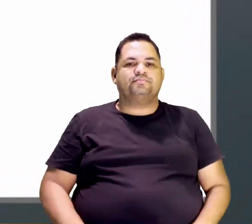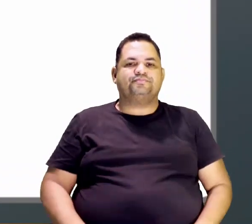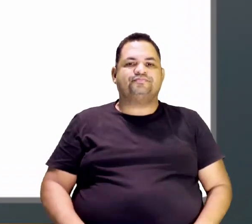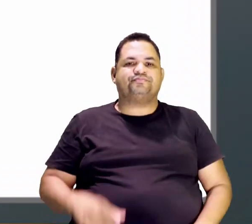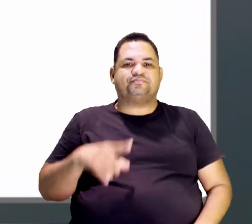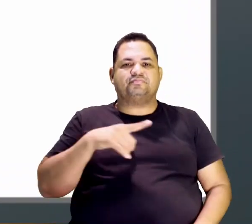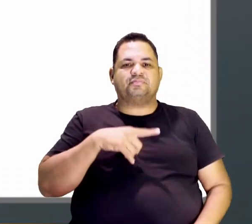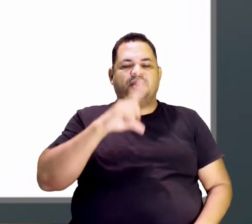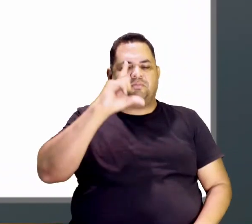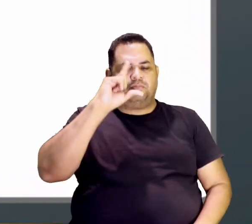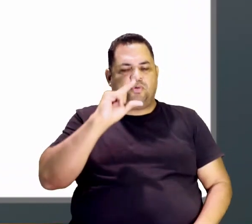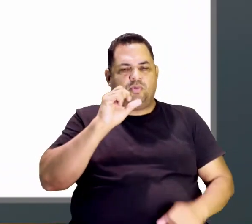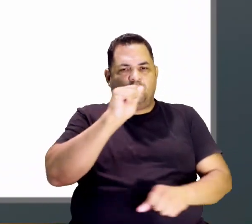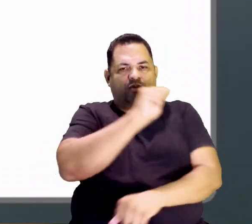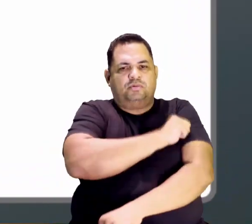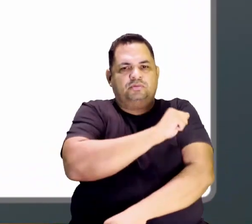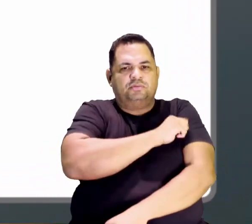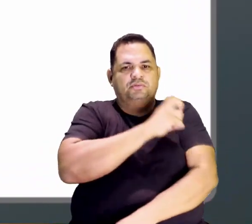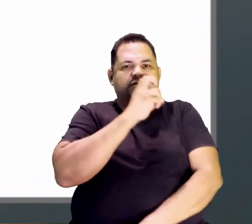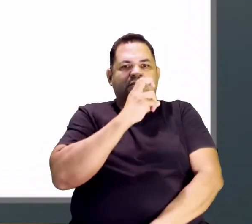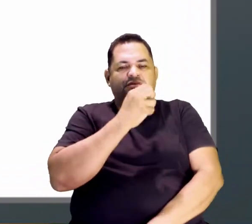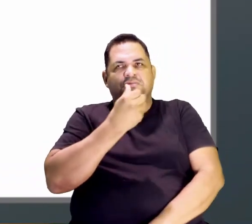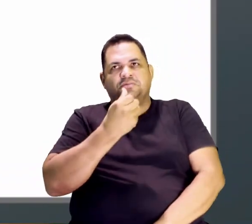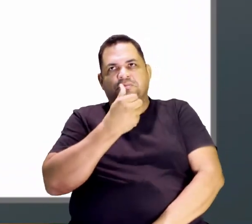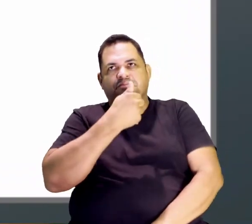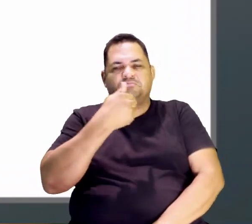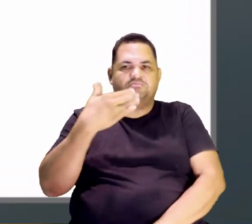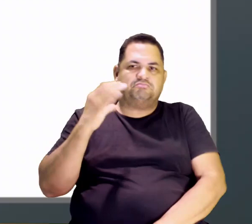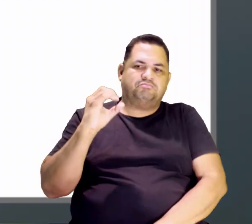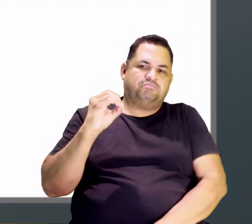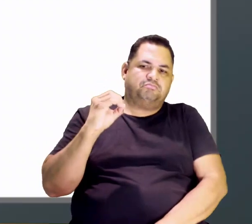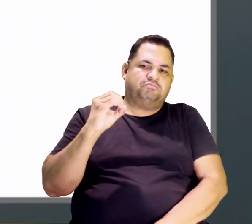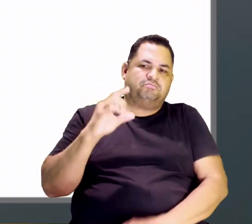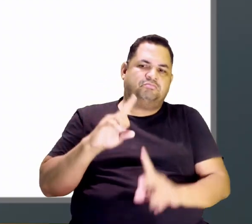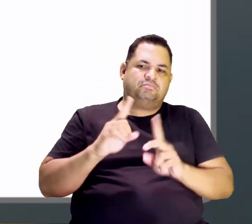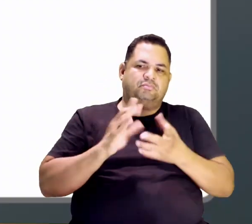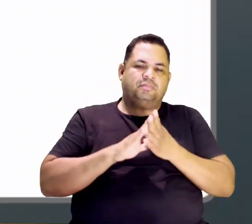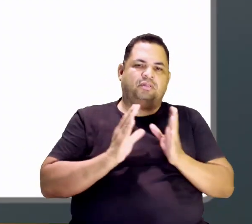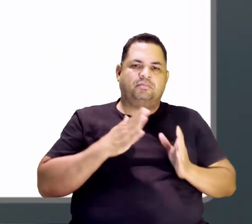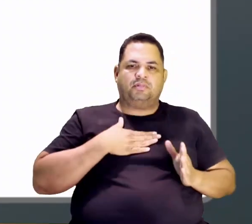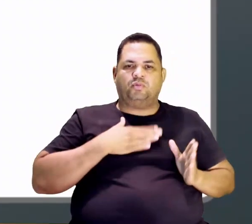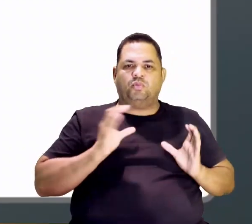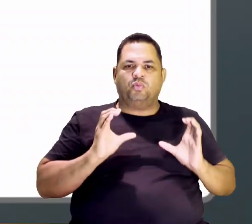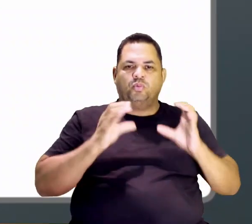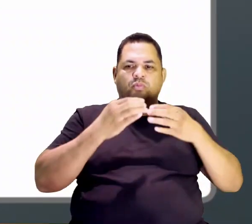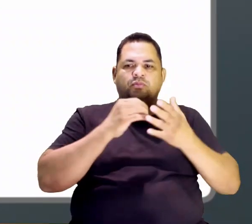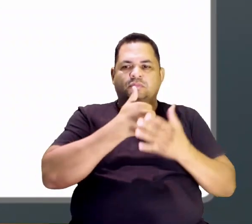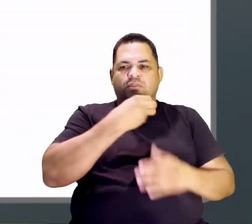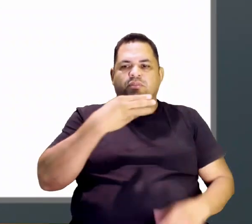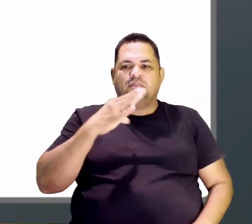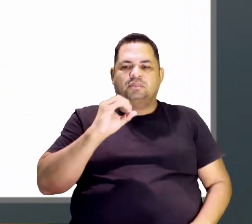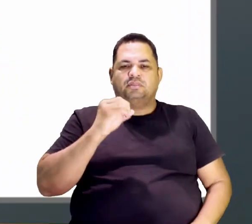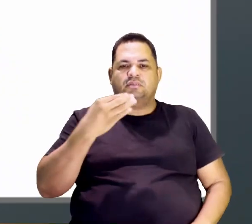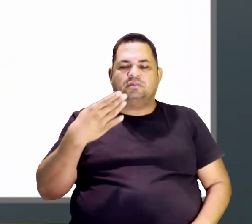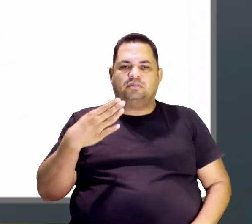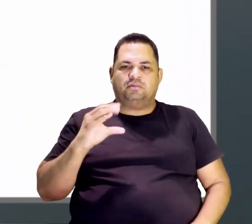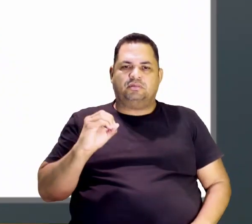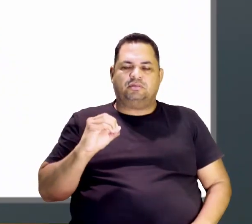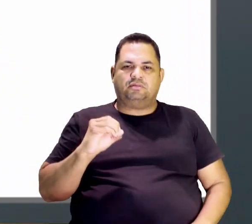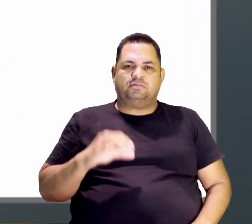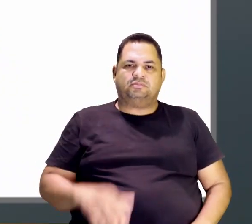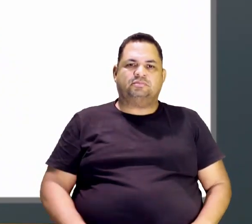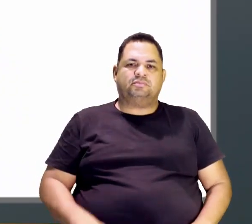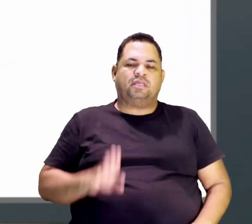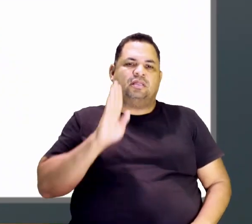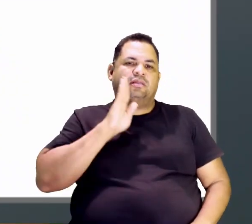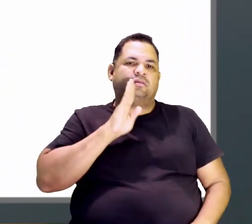poucos alunos. Somos 5, somos 6, somos 10. Ah, não, na minha turma é grande. Minha turma tem 30, tem 40. Aí,